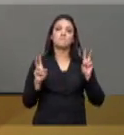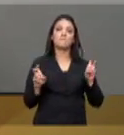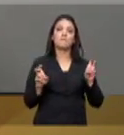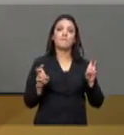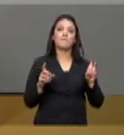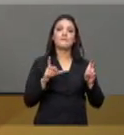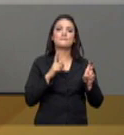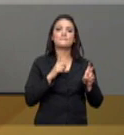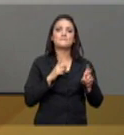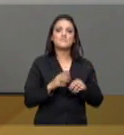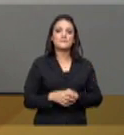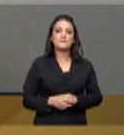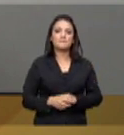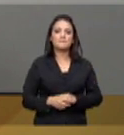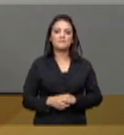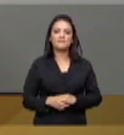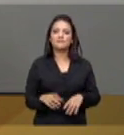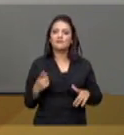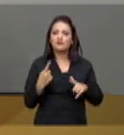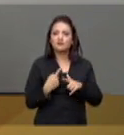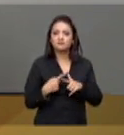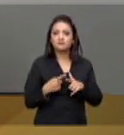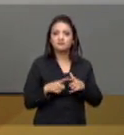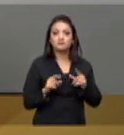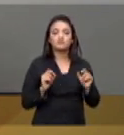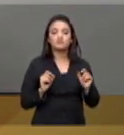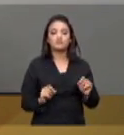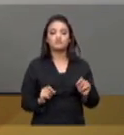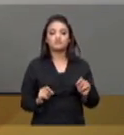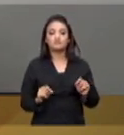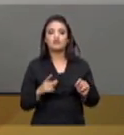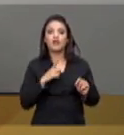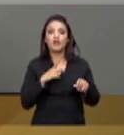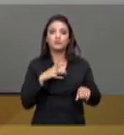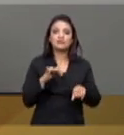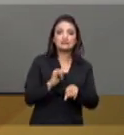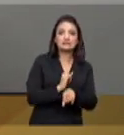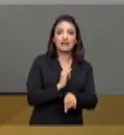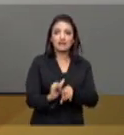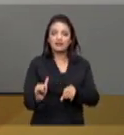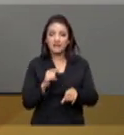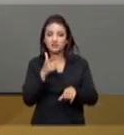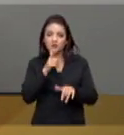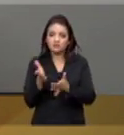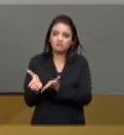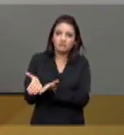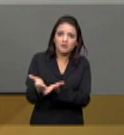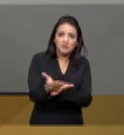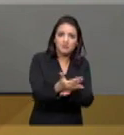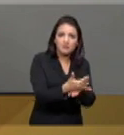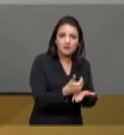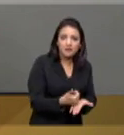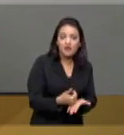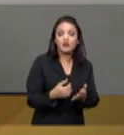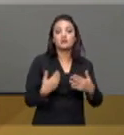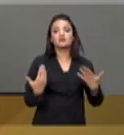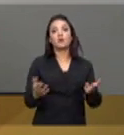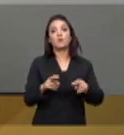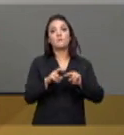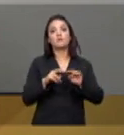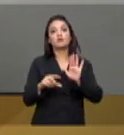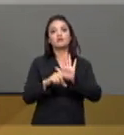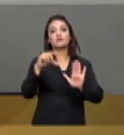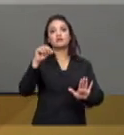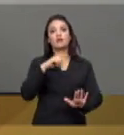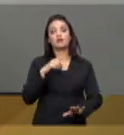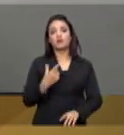problema todo é que, neste caso, se trata de uma técnica de arrecadação em que, por isso mesmo, se destaca o valor do ICMS